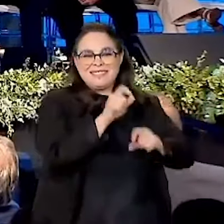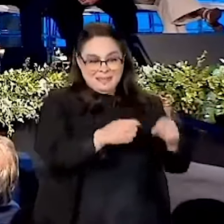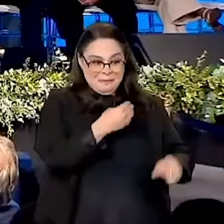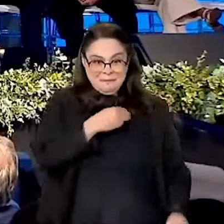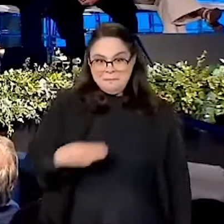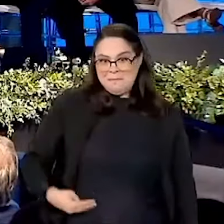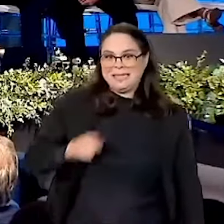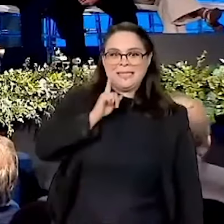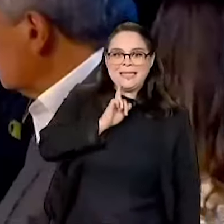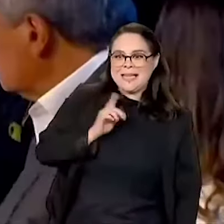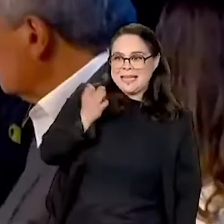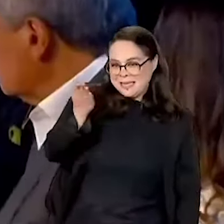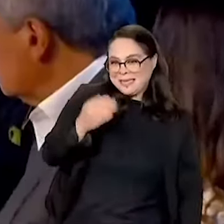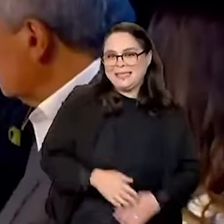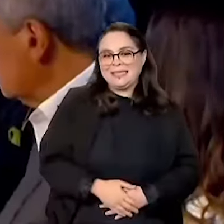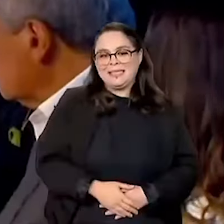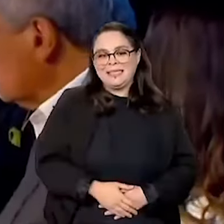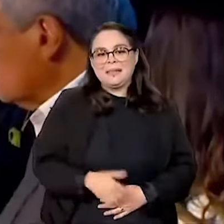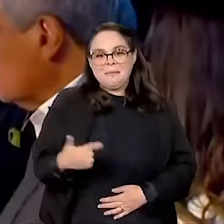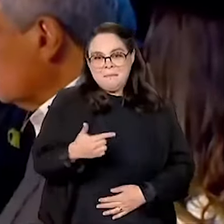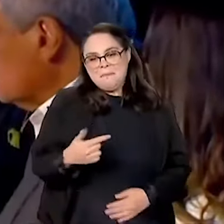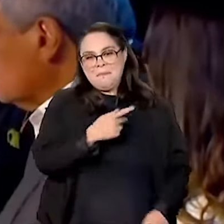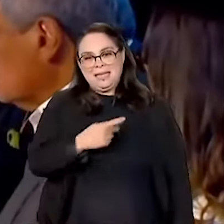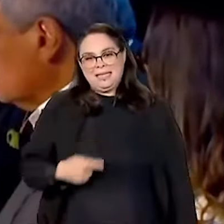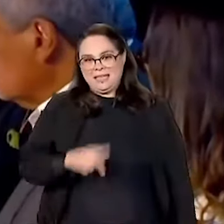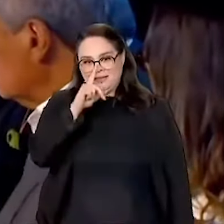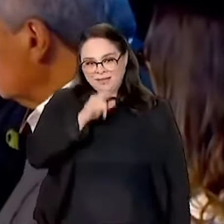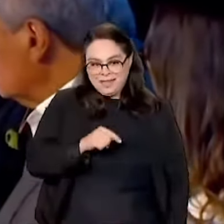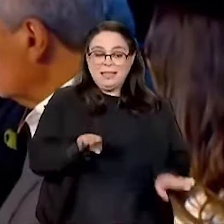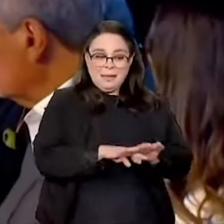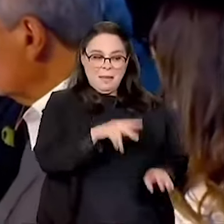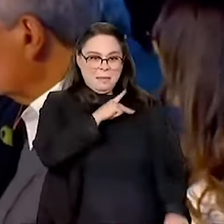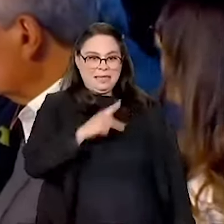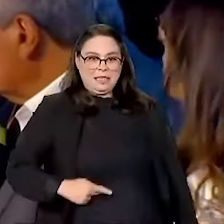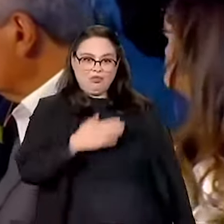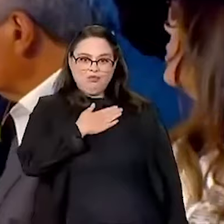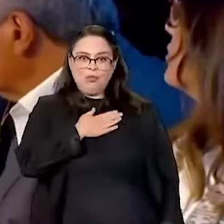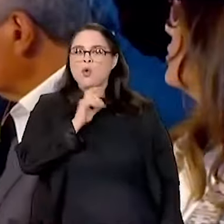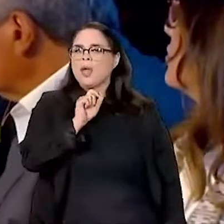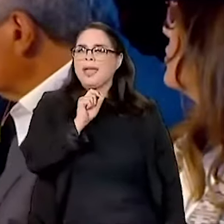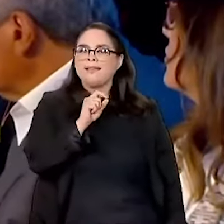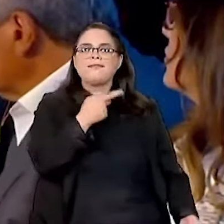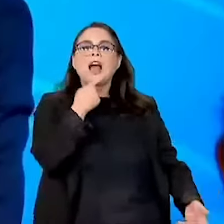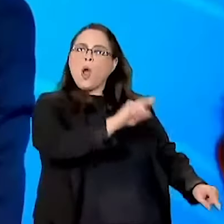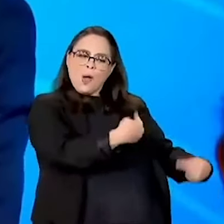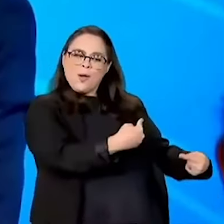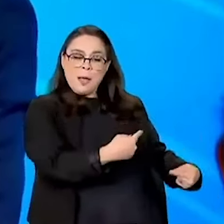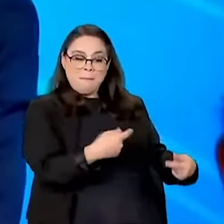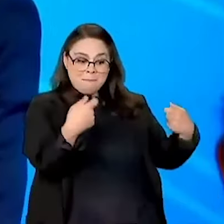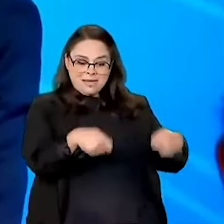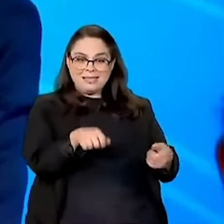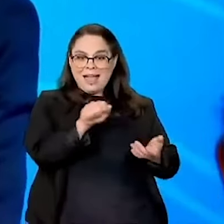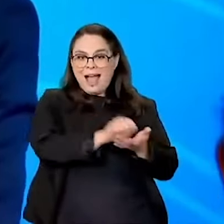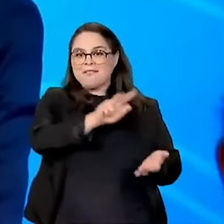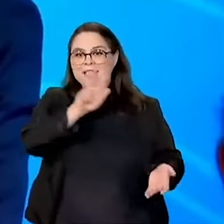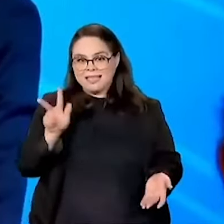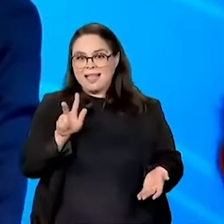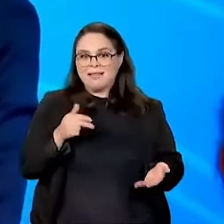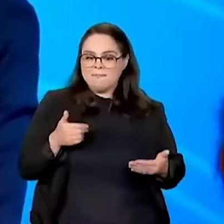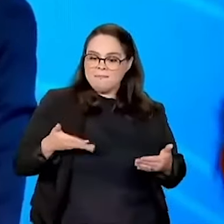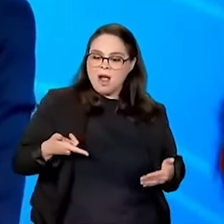ministra da Saúde, ao vice-presidente da República e ao presidente da República, de que é preciso a Anvisa andar